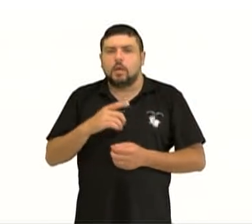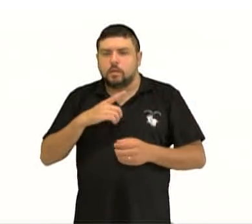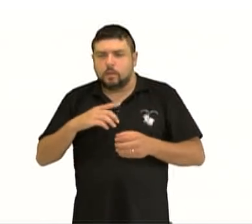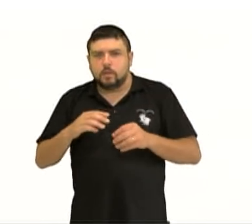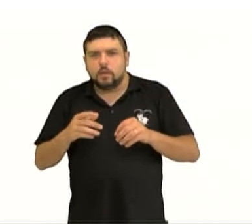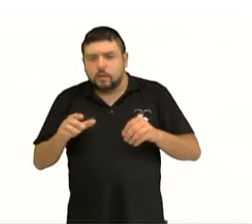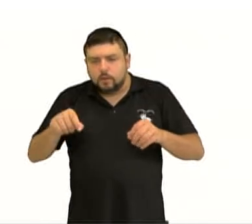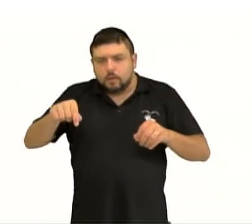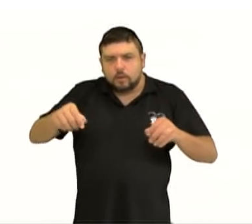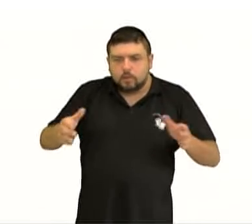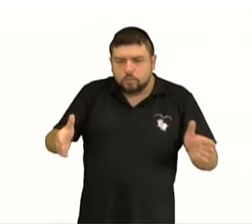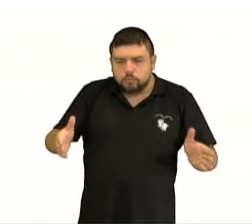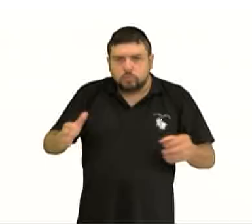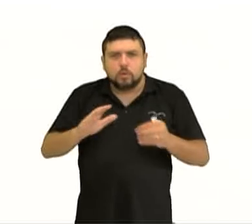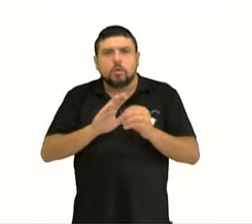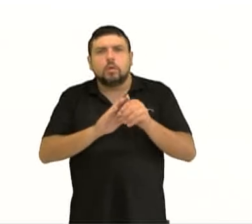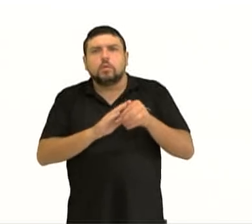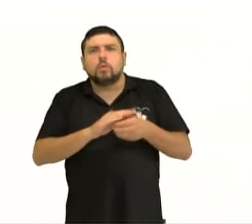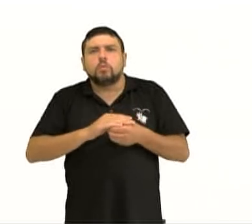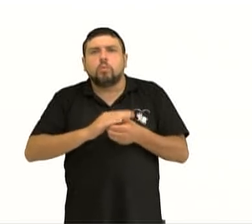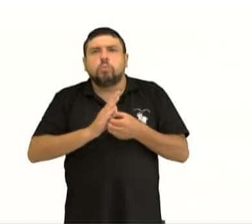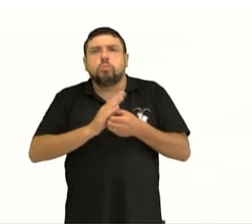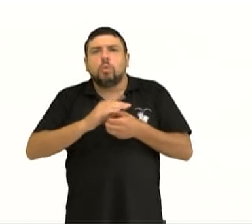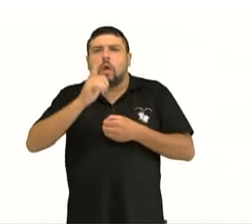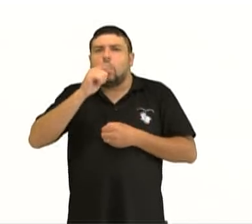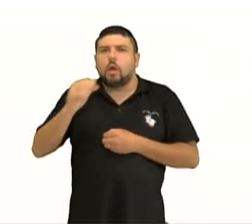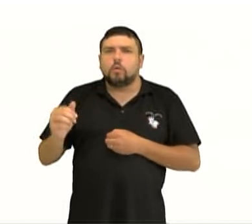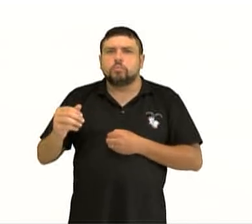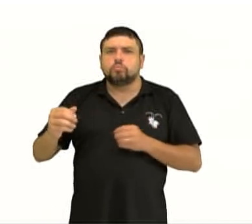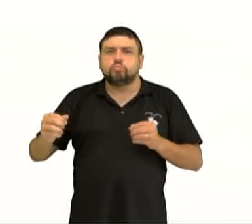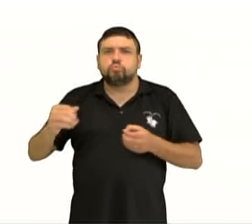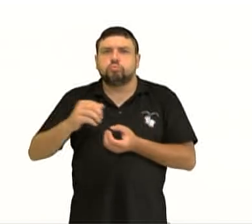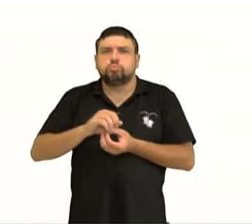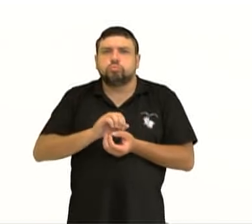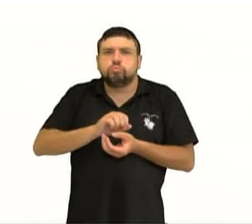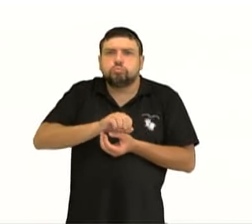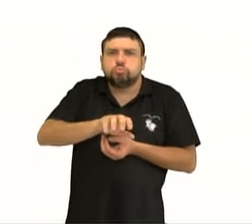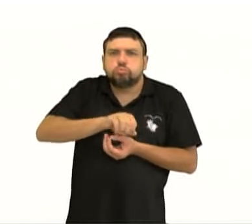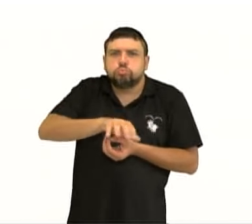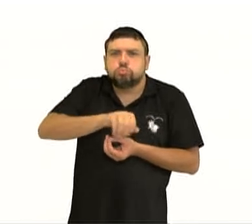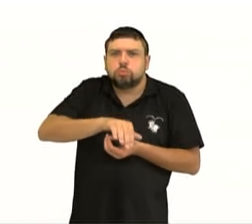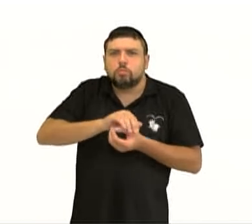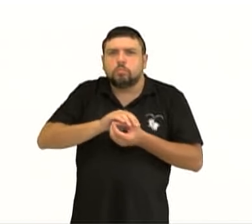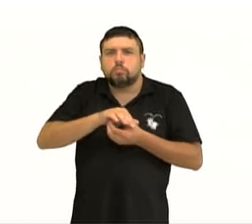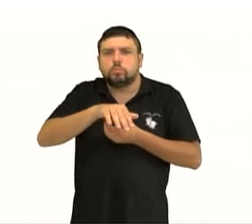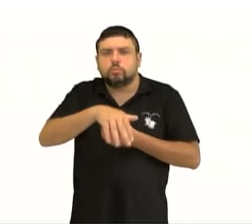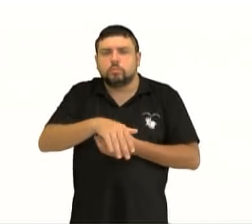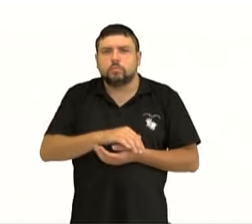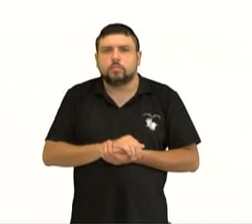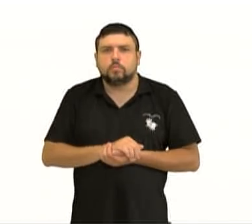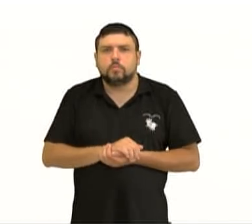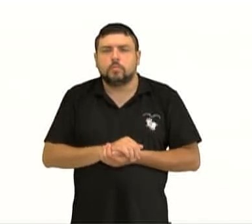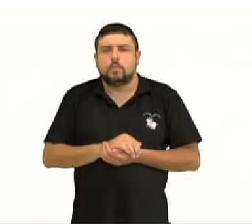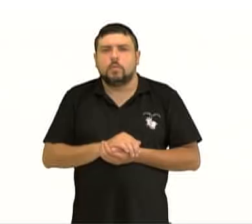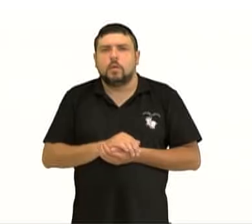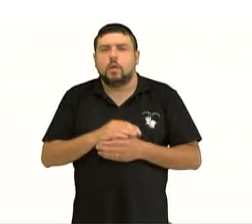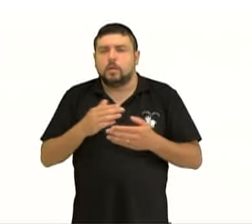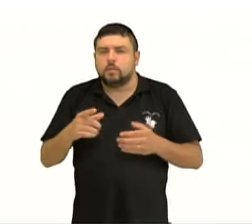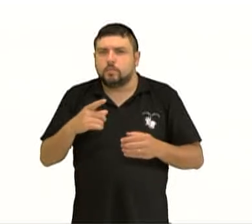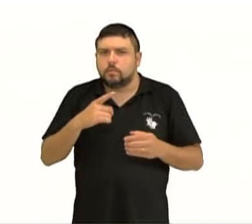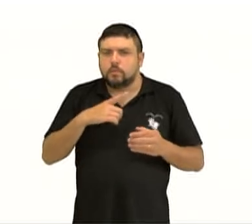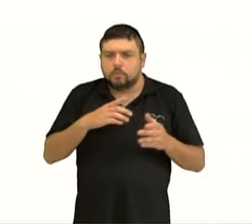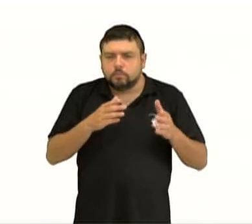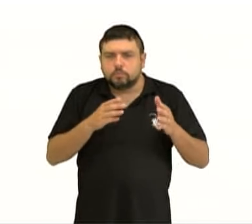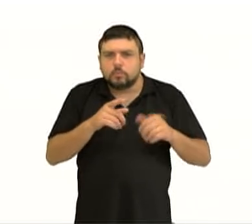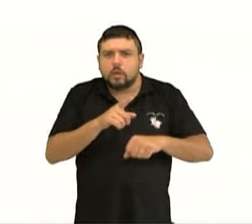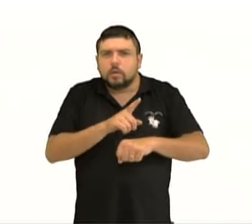para registrar o volume de água a cada instante, cada período, cada intervalo,